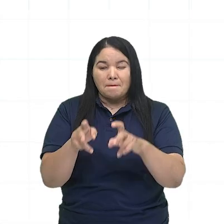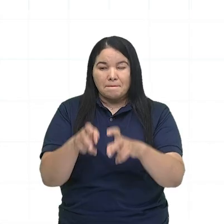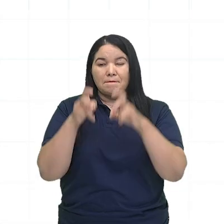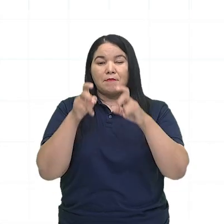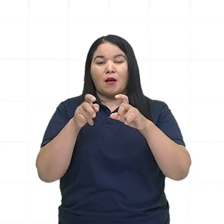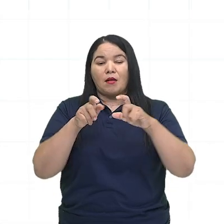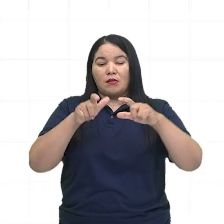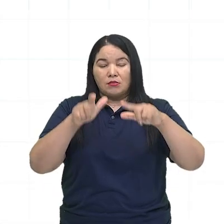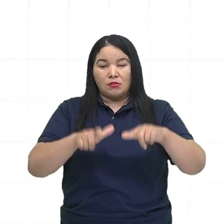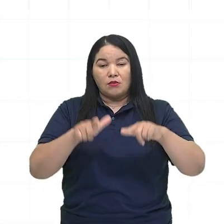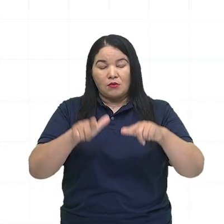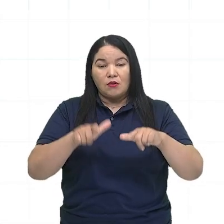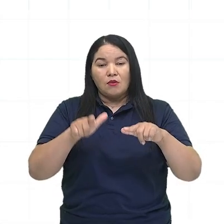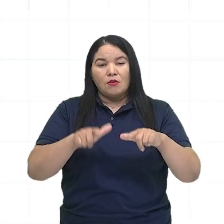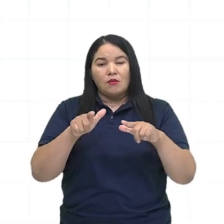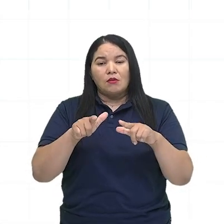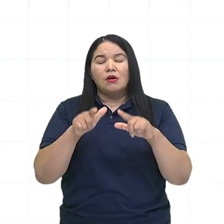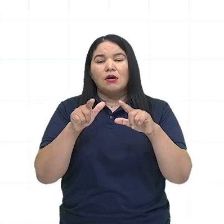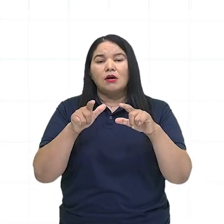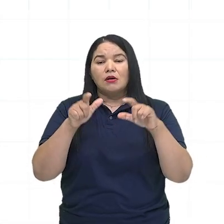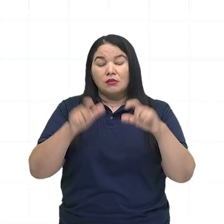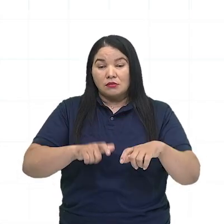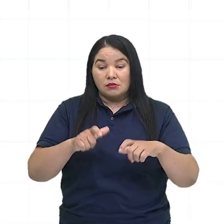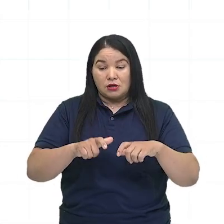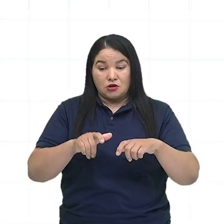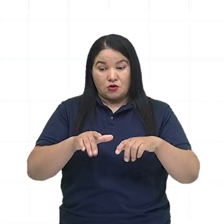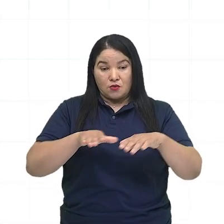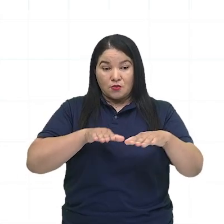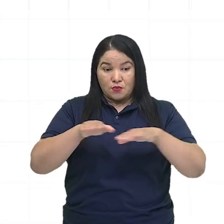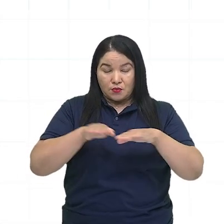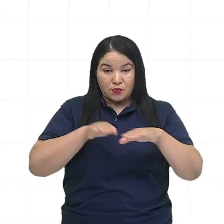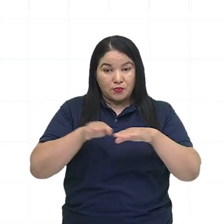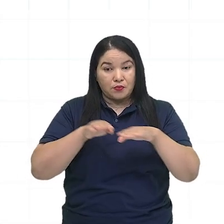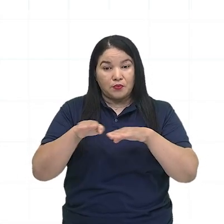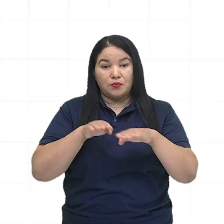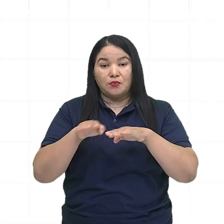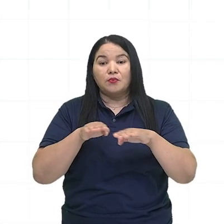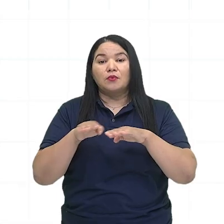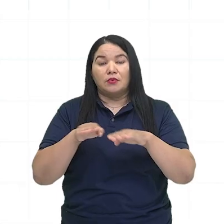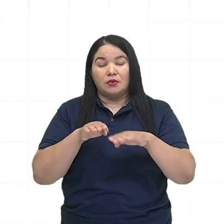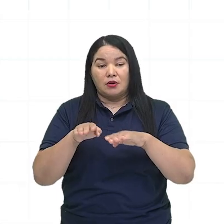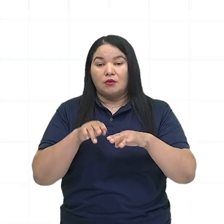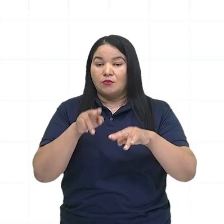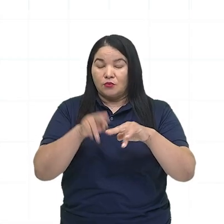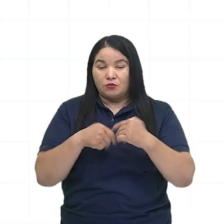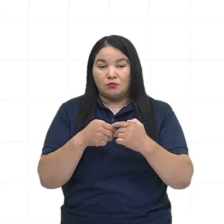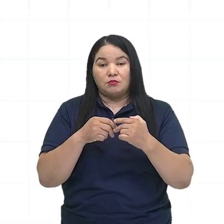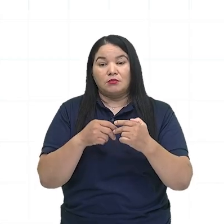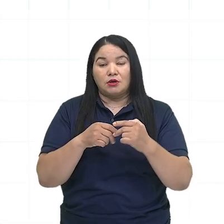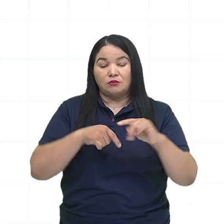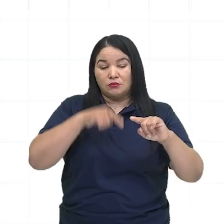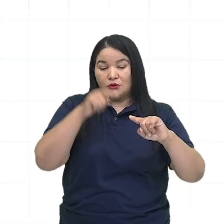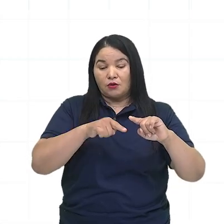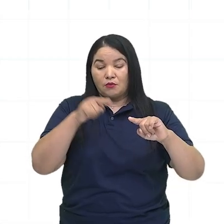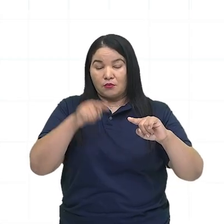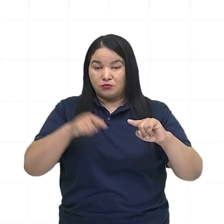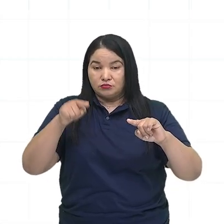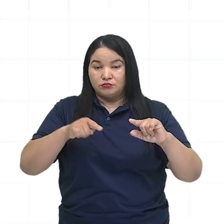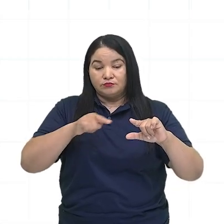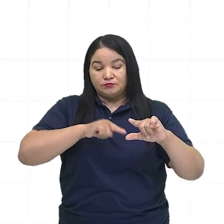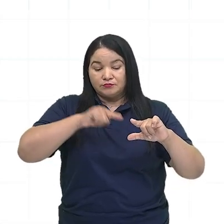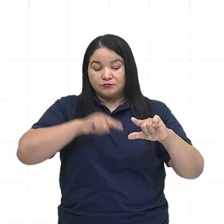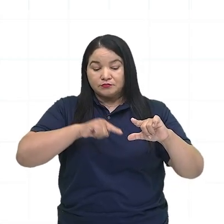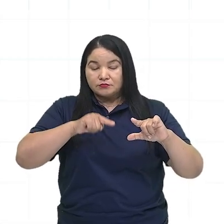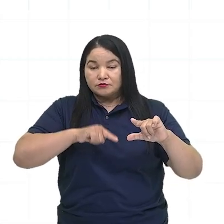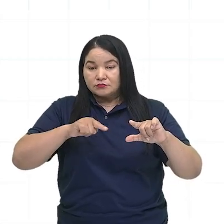captam as vibrações do solo causadas pelas ondas sísmicas. Essas ondas